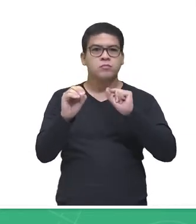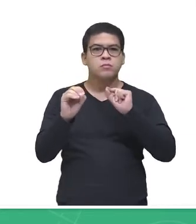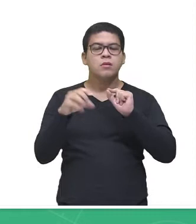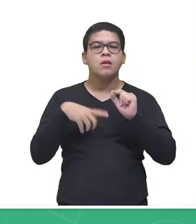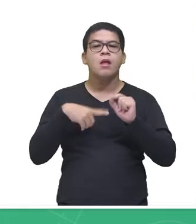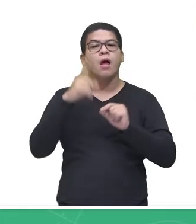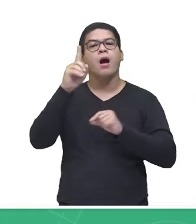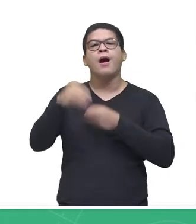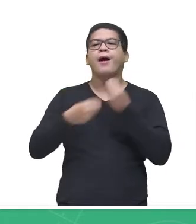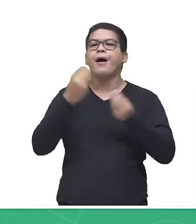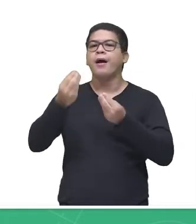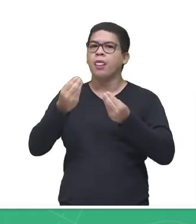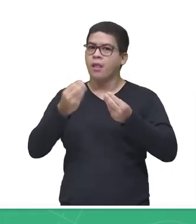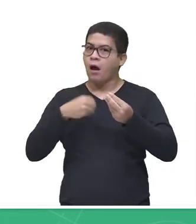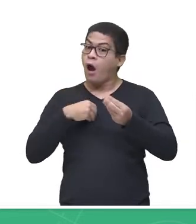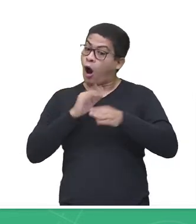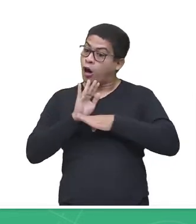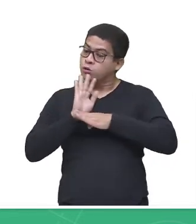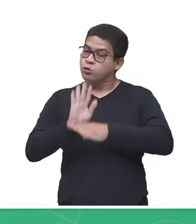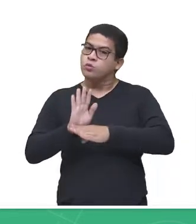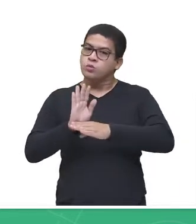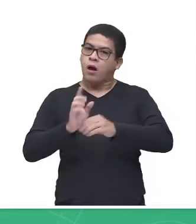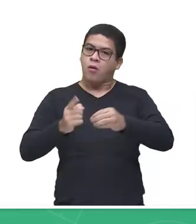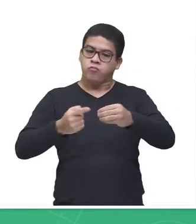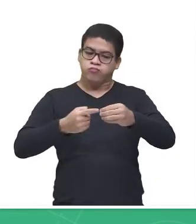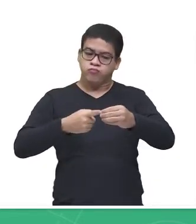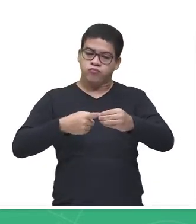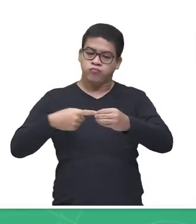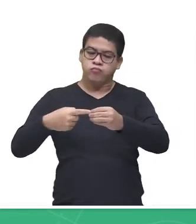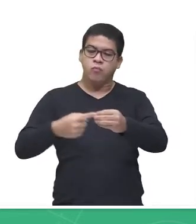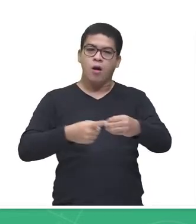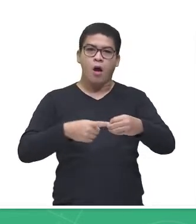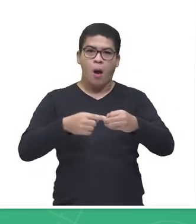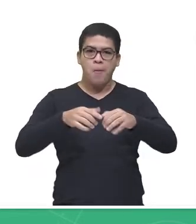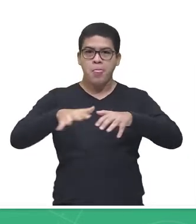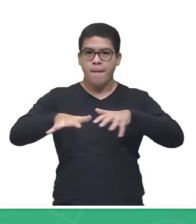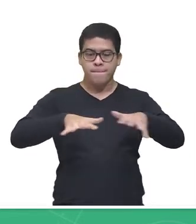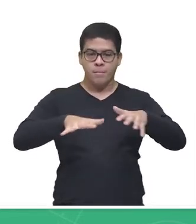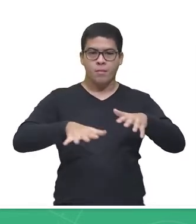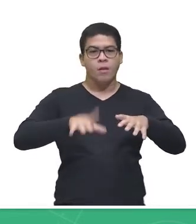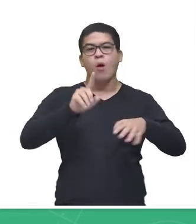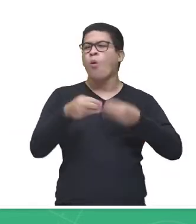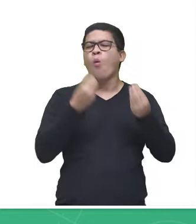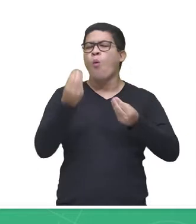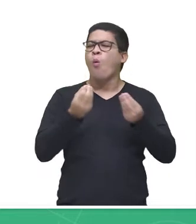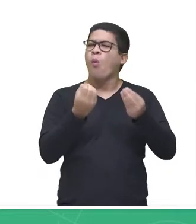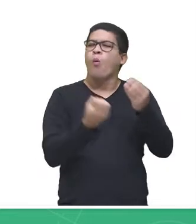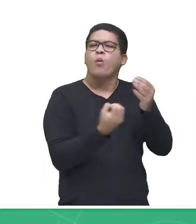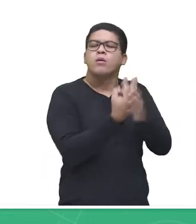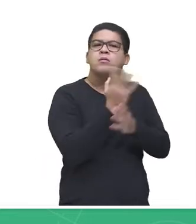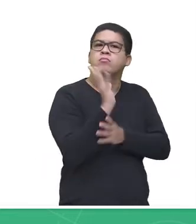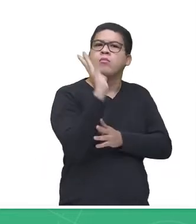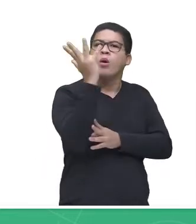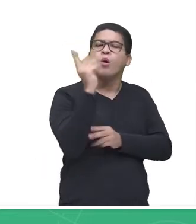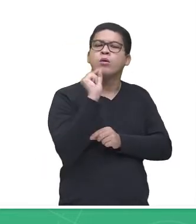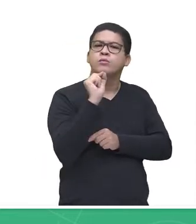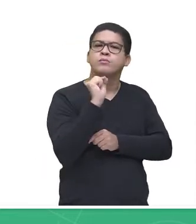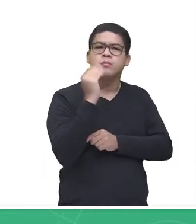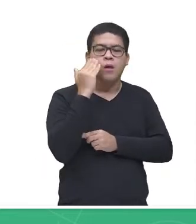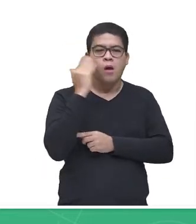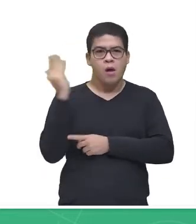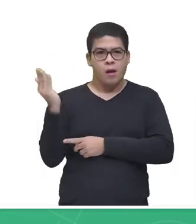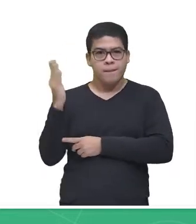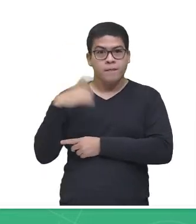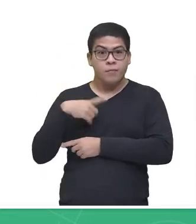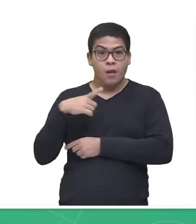também, tá? Então, ali acontece a ciclose, que é a movimentação contínua dos